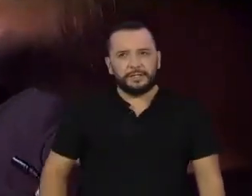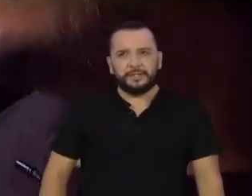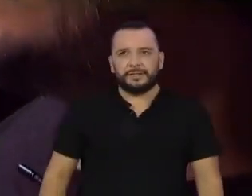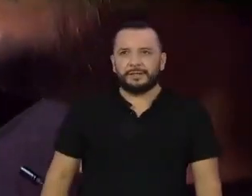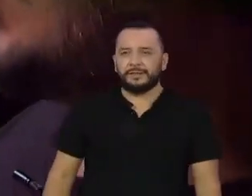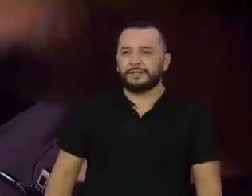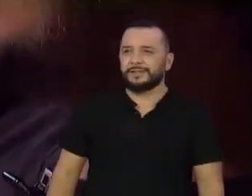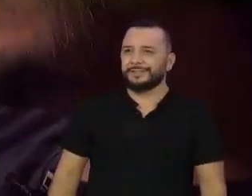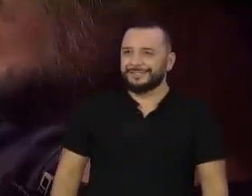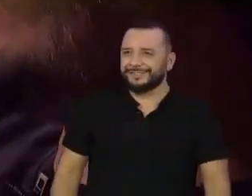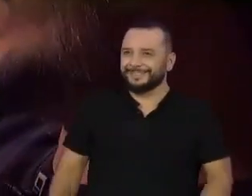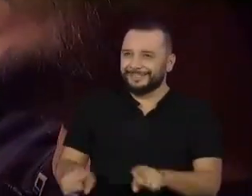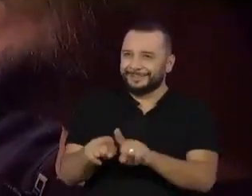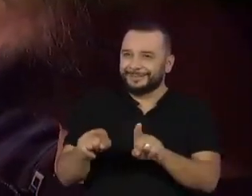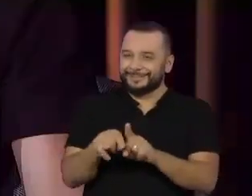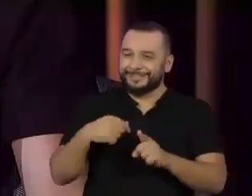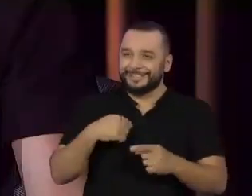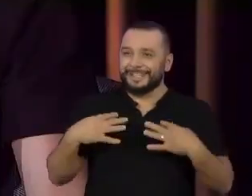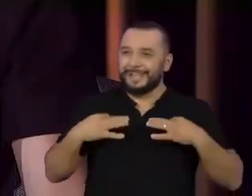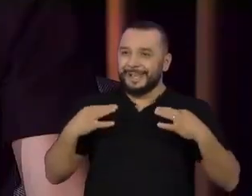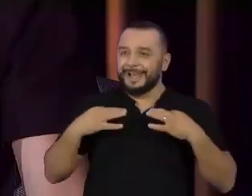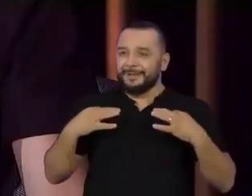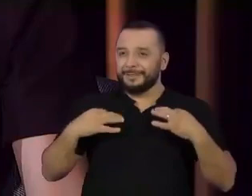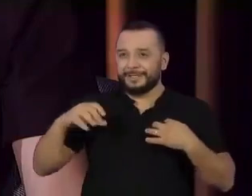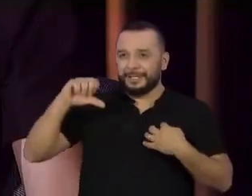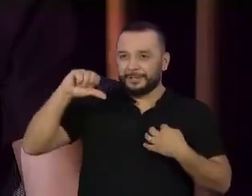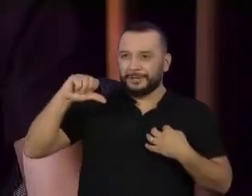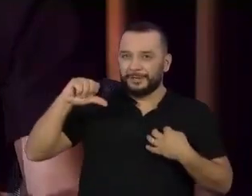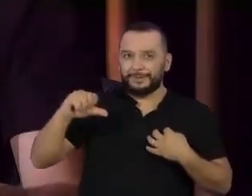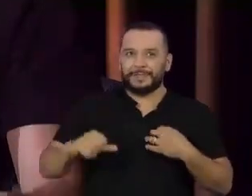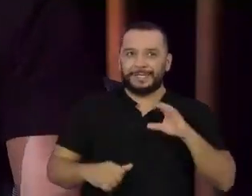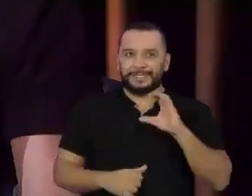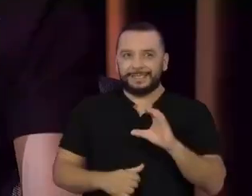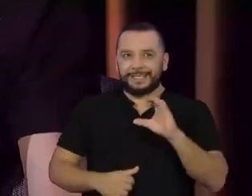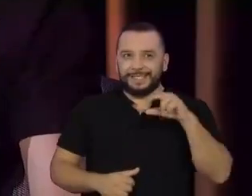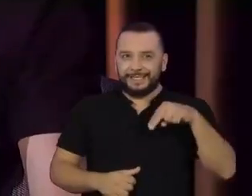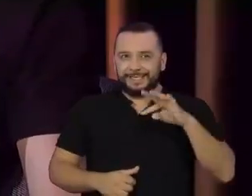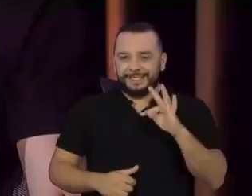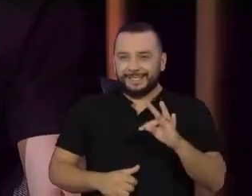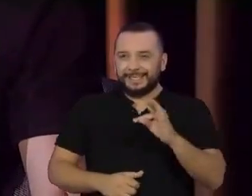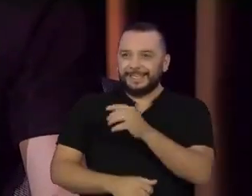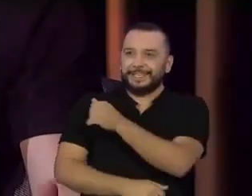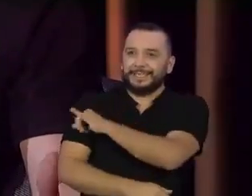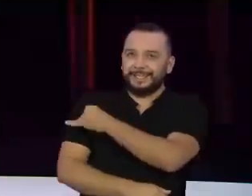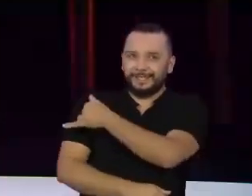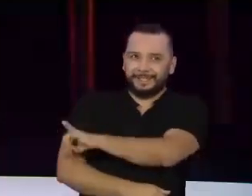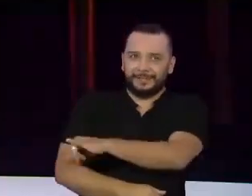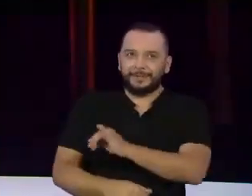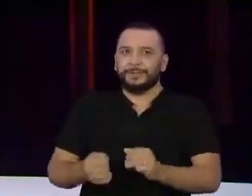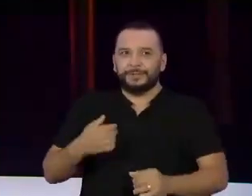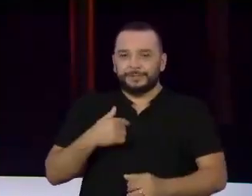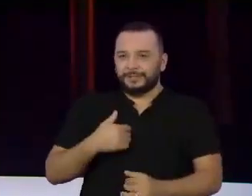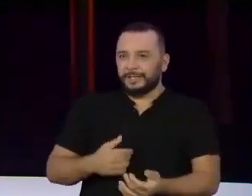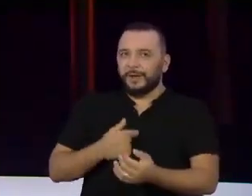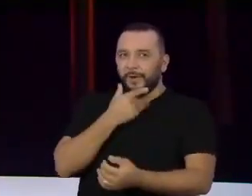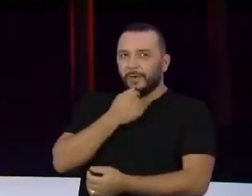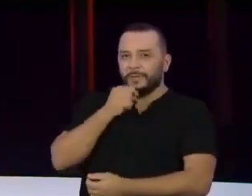o Camisa 9, que era na CNT Rio, nos anos 90, do Luiz Orlando Batista. Certo. Era uma mesa